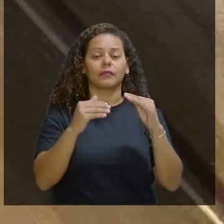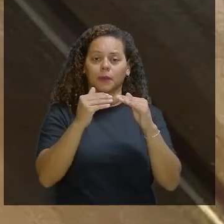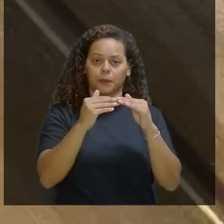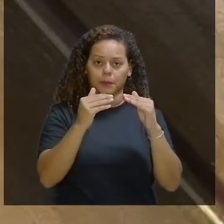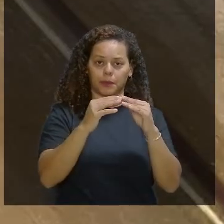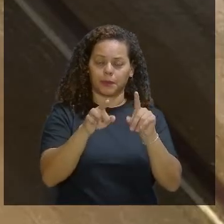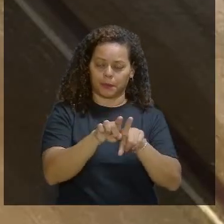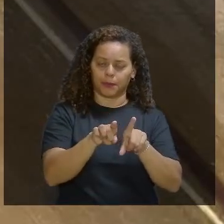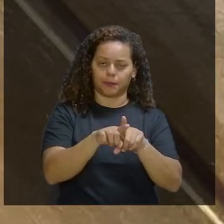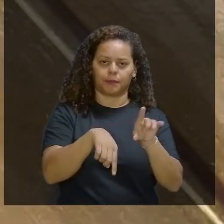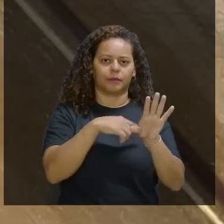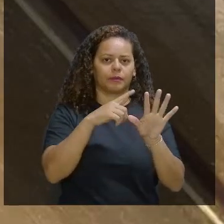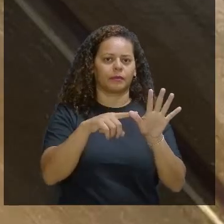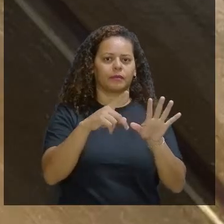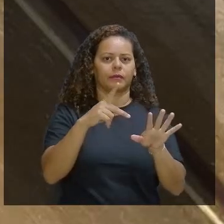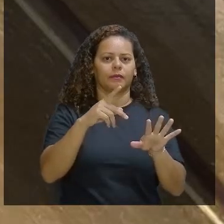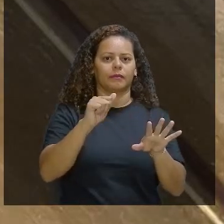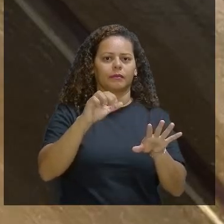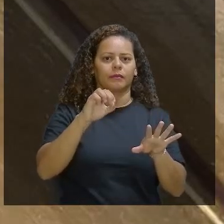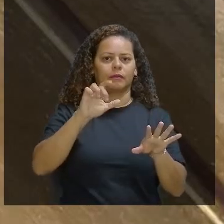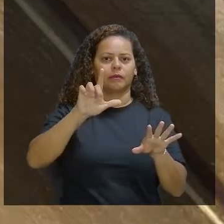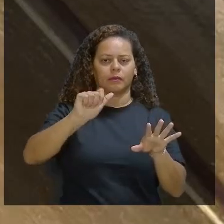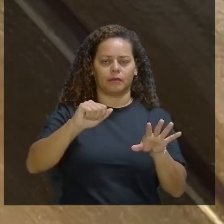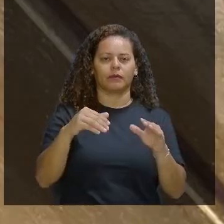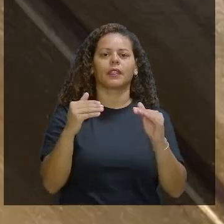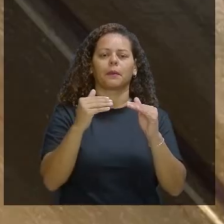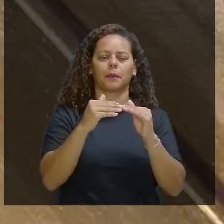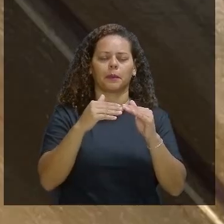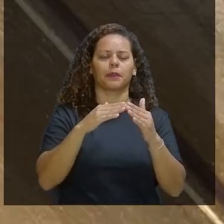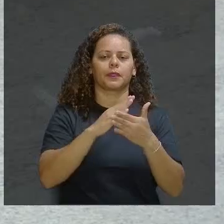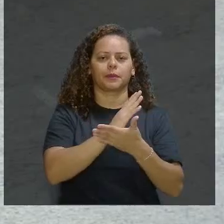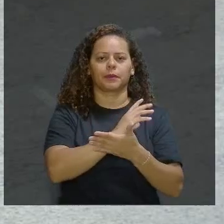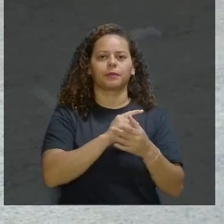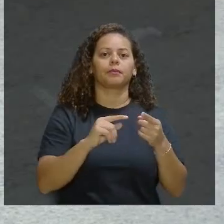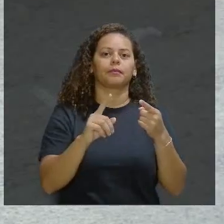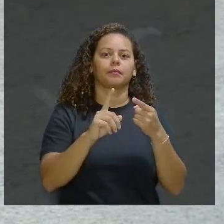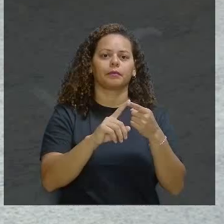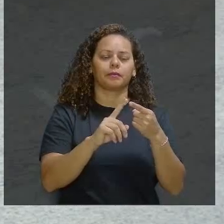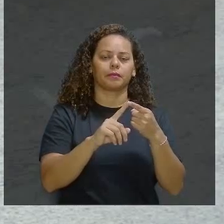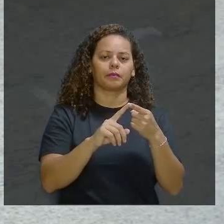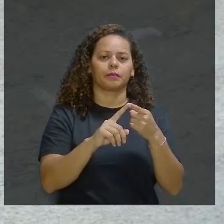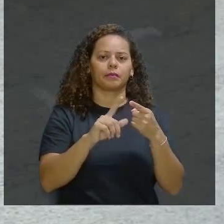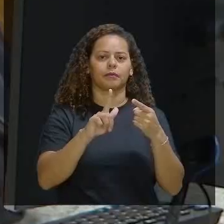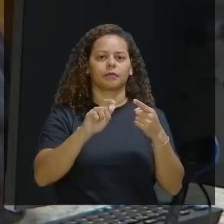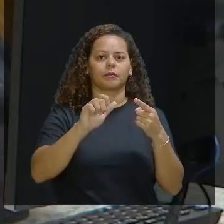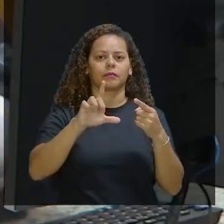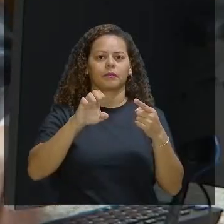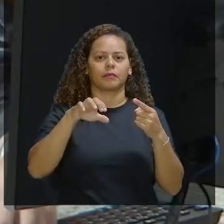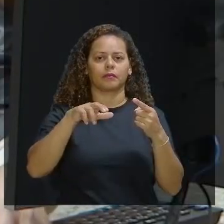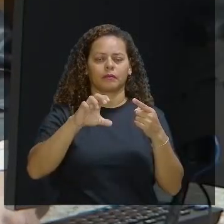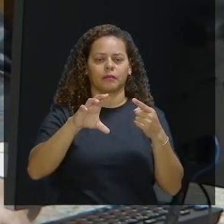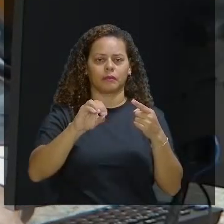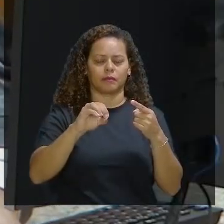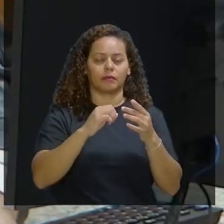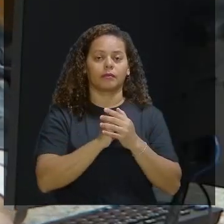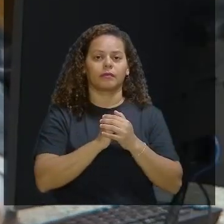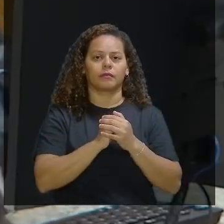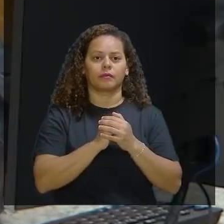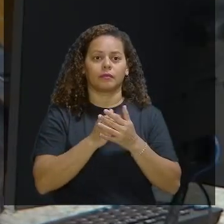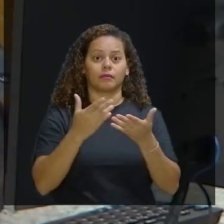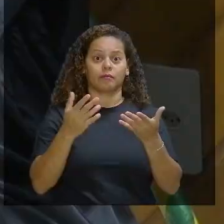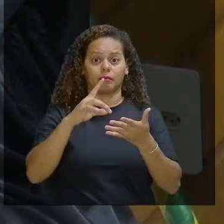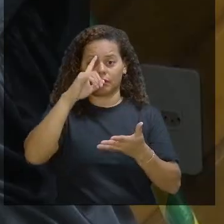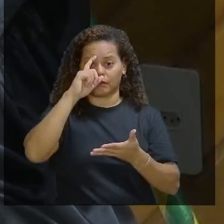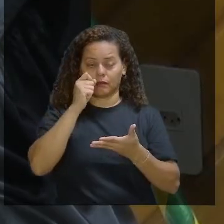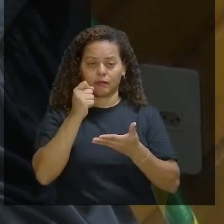Acompanho, presidente. Juíza Paula Santos? Pela aprovação. E juiz Galiano Sei? Pela aprovação, senhor presidente.